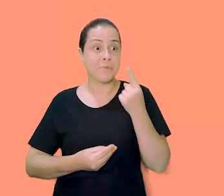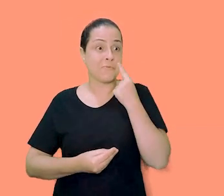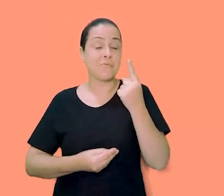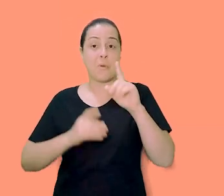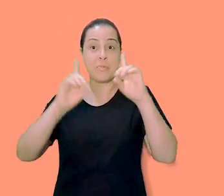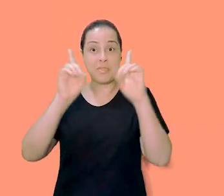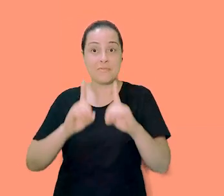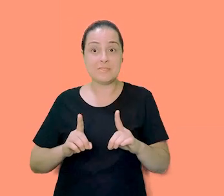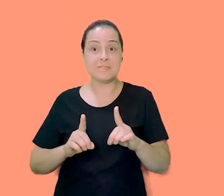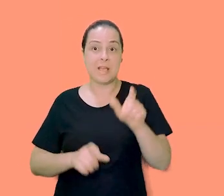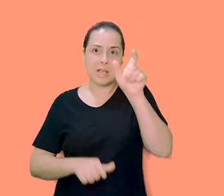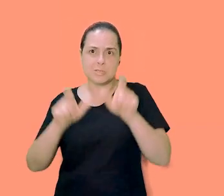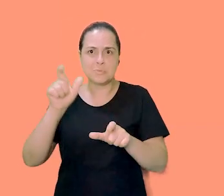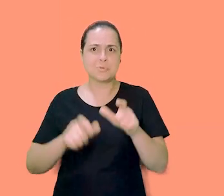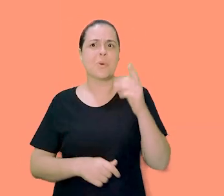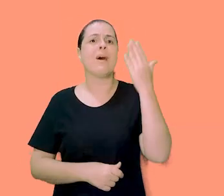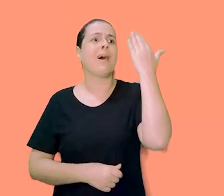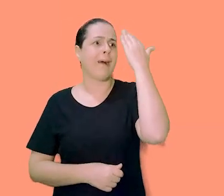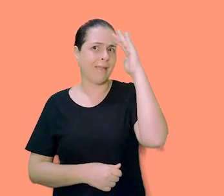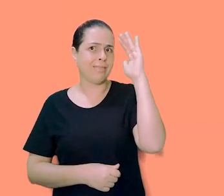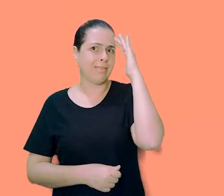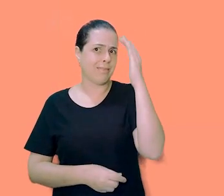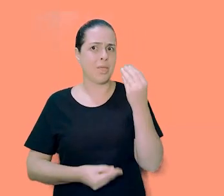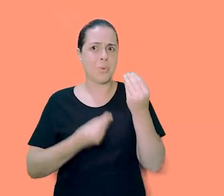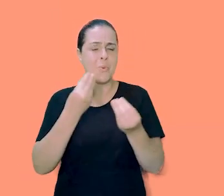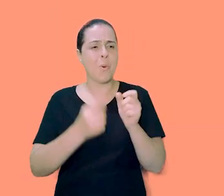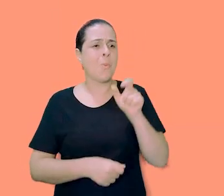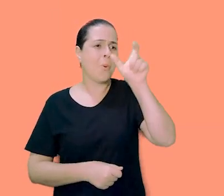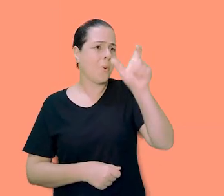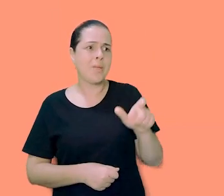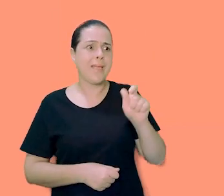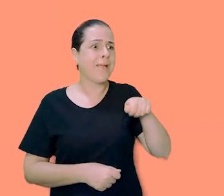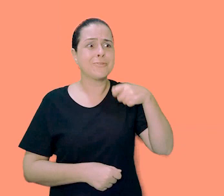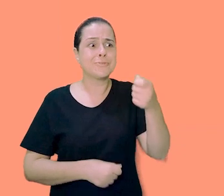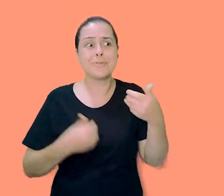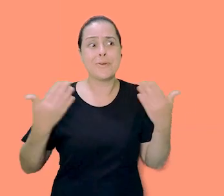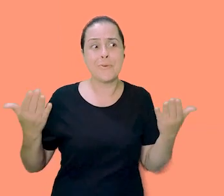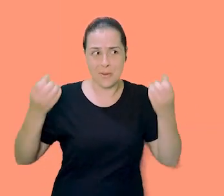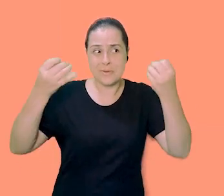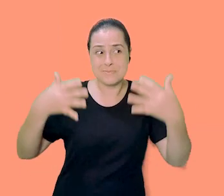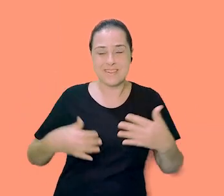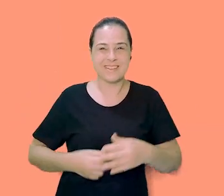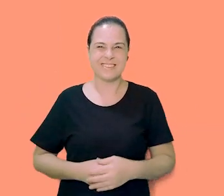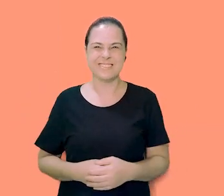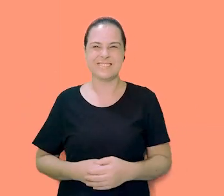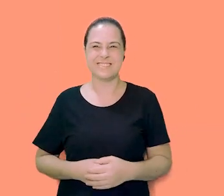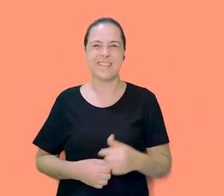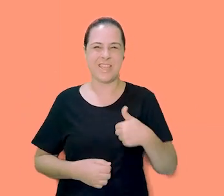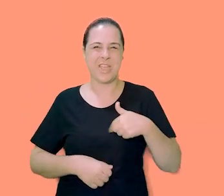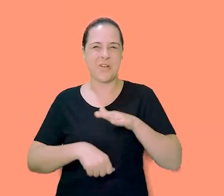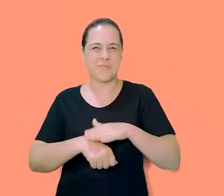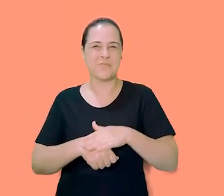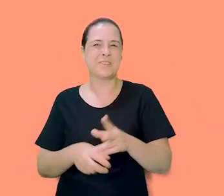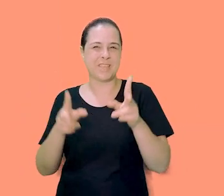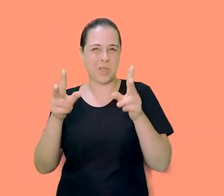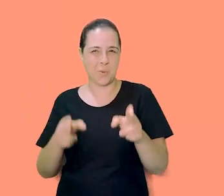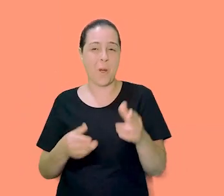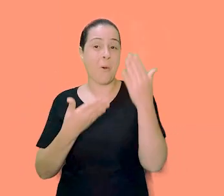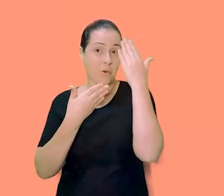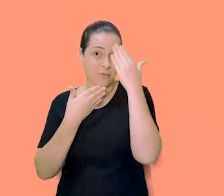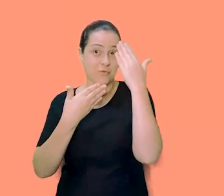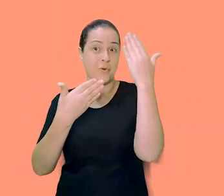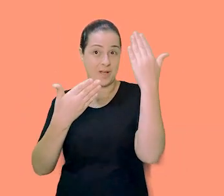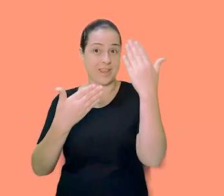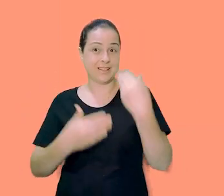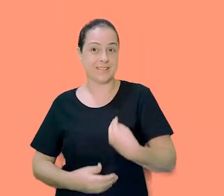as pessoas também entenderem um pouquinho aí quem é você. Primeiro, eu vou fazer o mesmo que vocês fizeram, eu vou